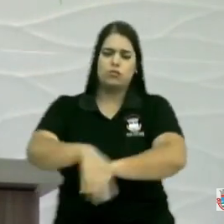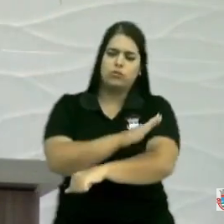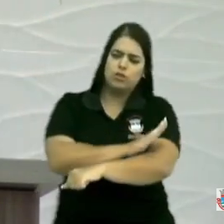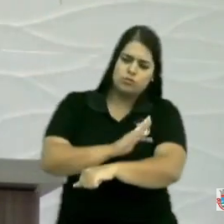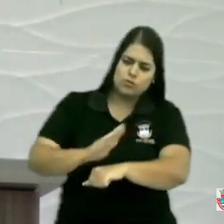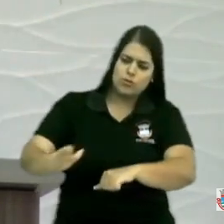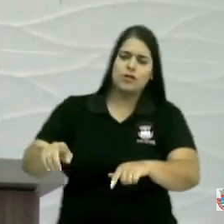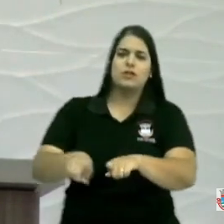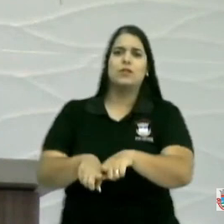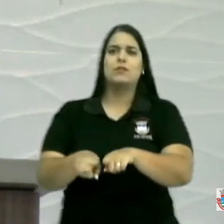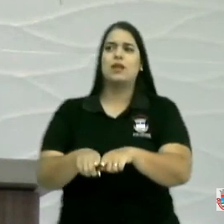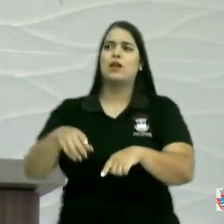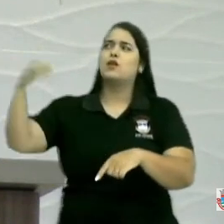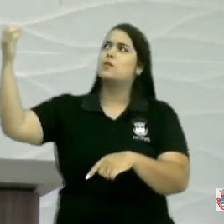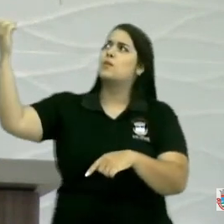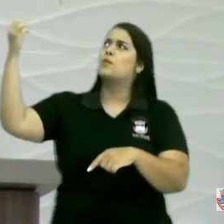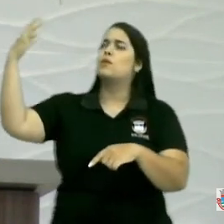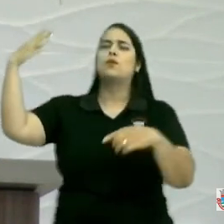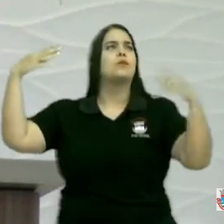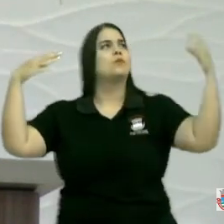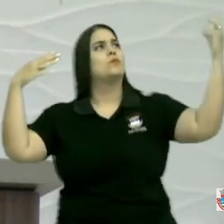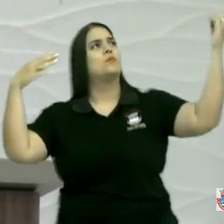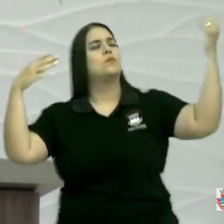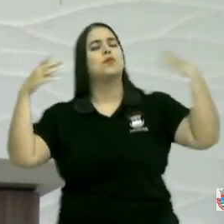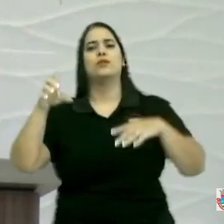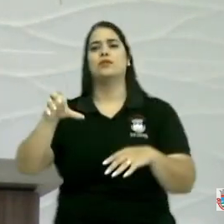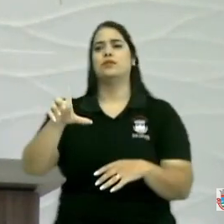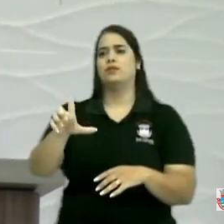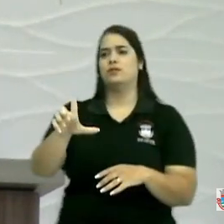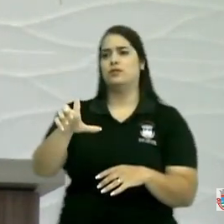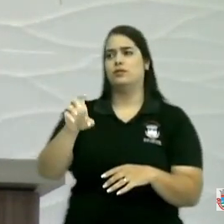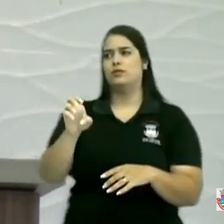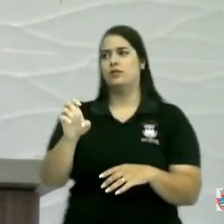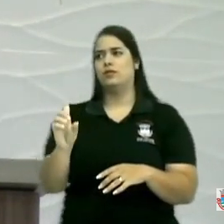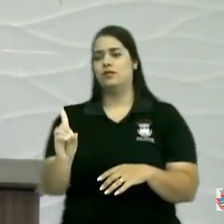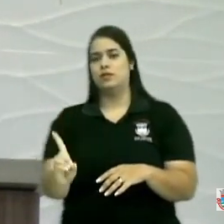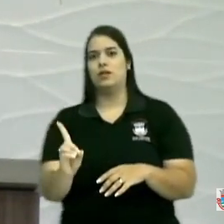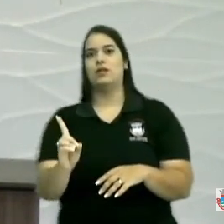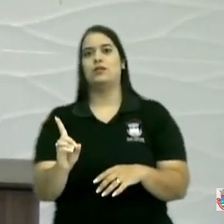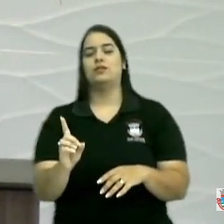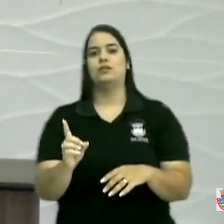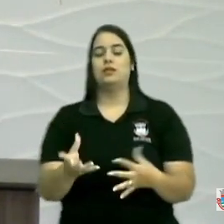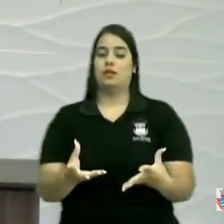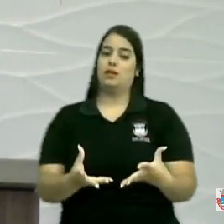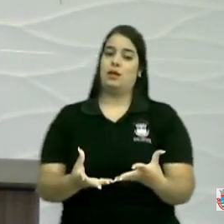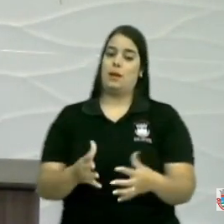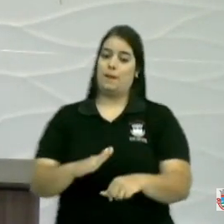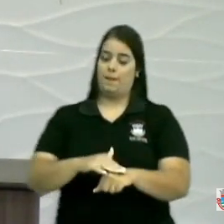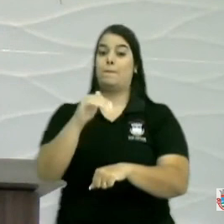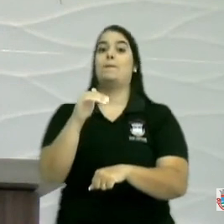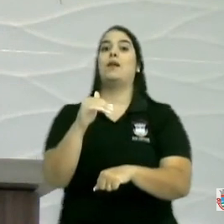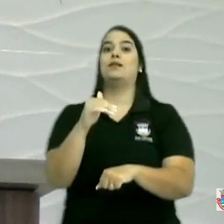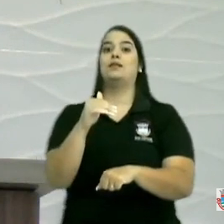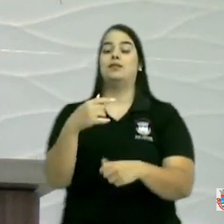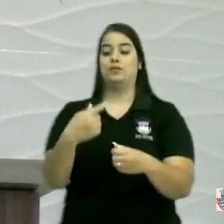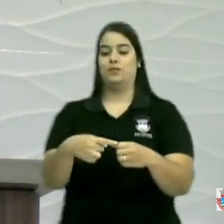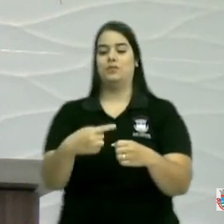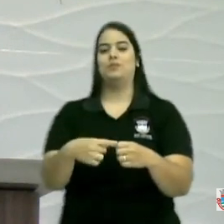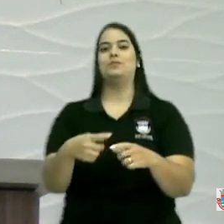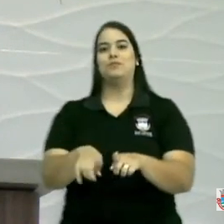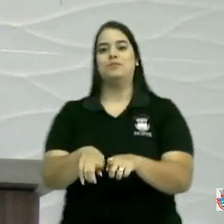de LED, e a gente está muito feliz pela Rua da Alegria e pelas demais ruas do nosso município que também receberão esse asfalto que